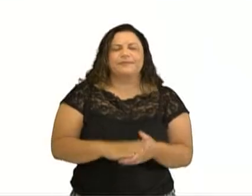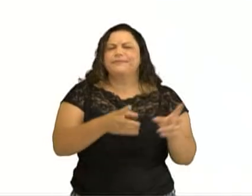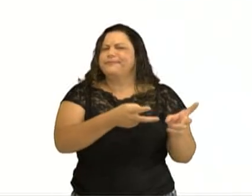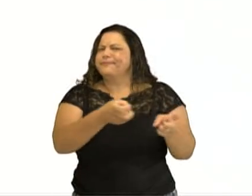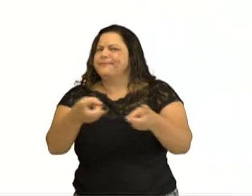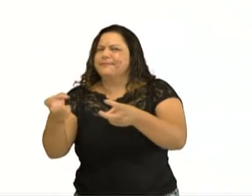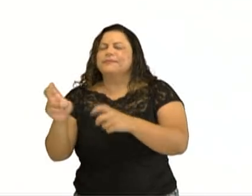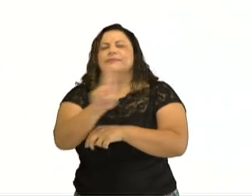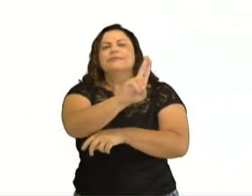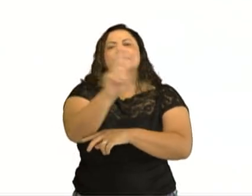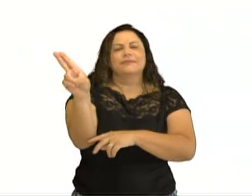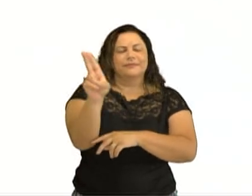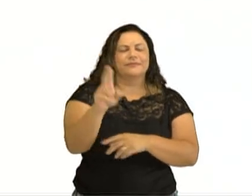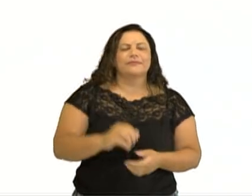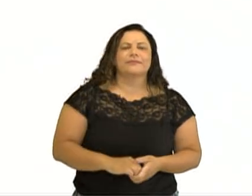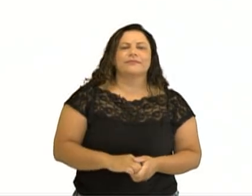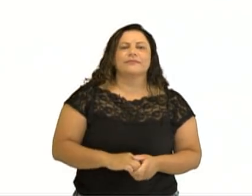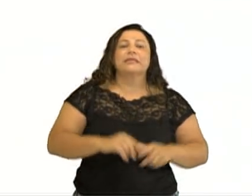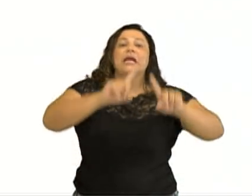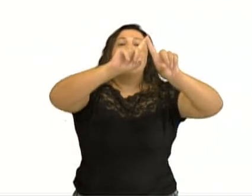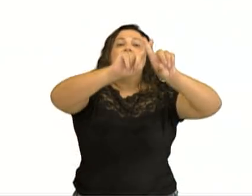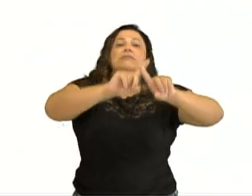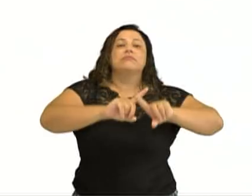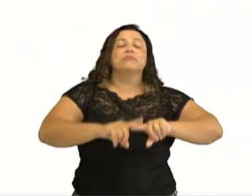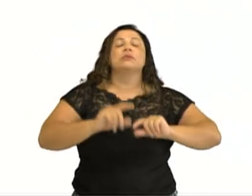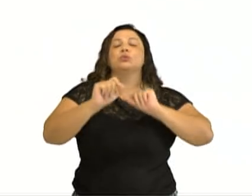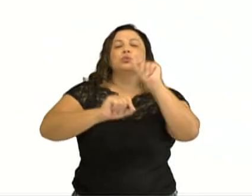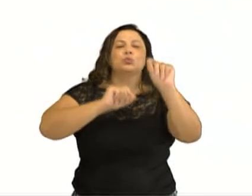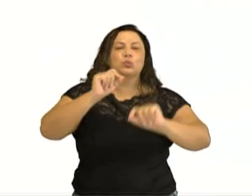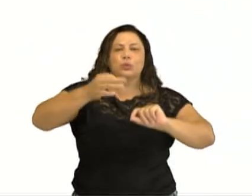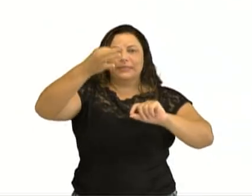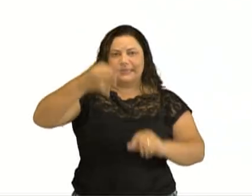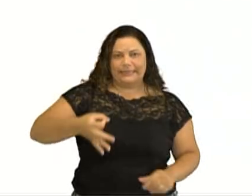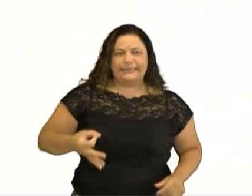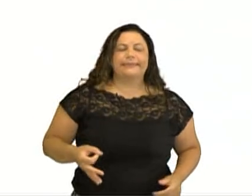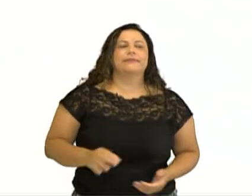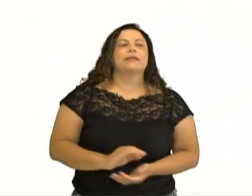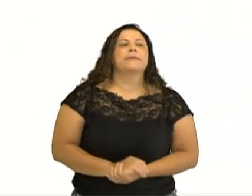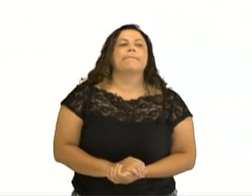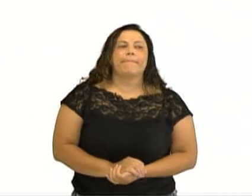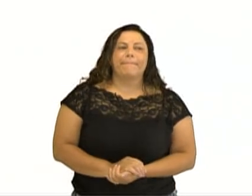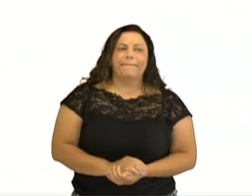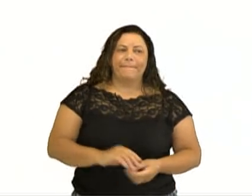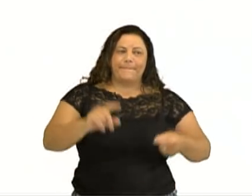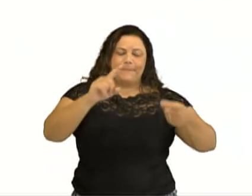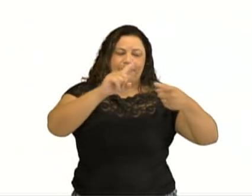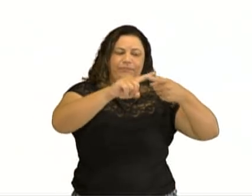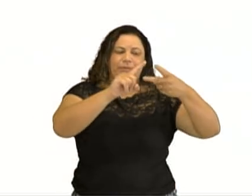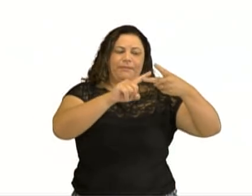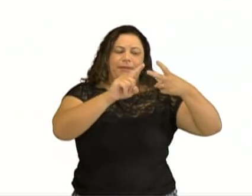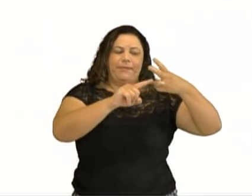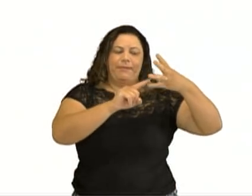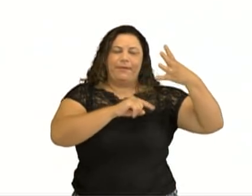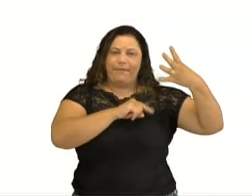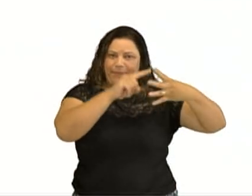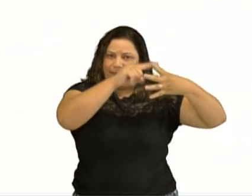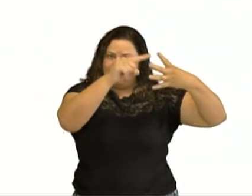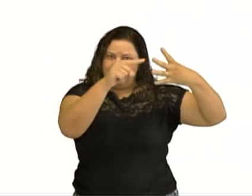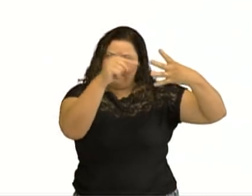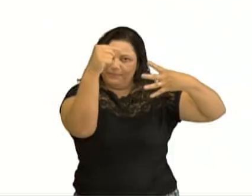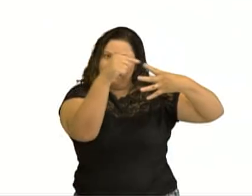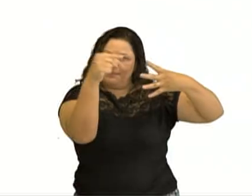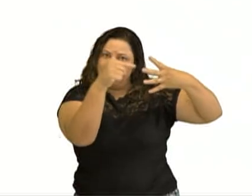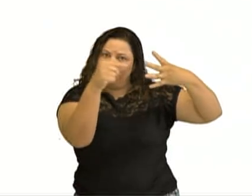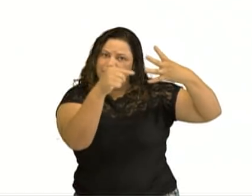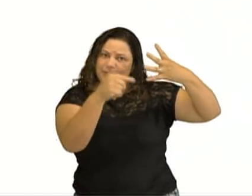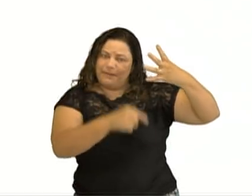científicos abaixo e assinale a alternativa cuja escrita esteja correta. Nós temos aqui, 4 alternativas que têm o